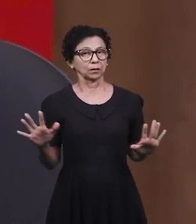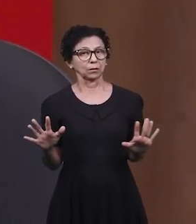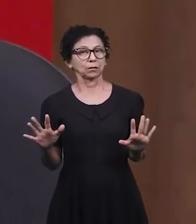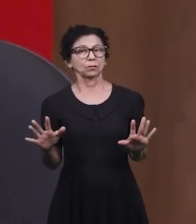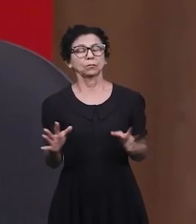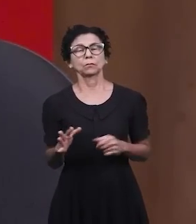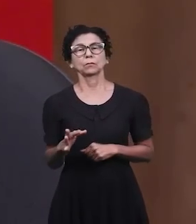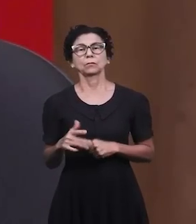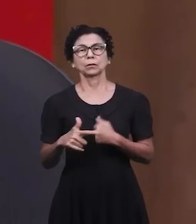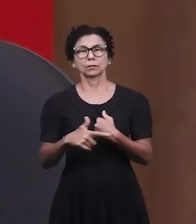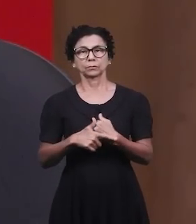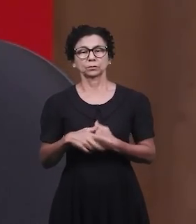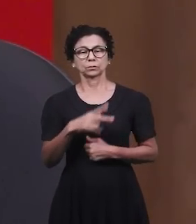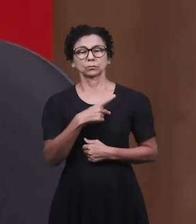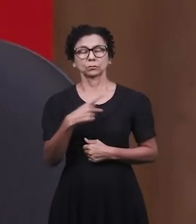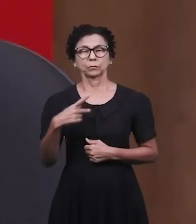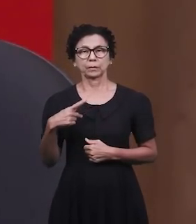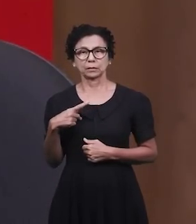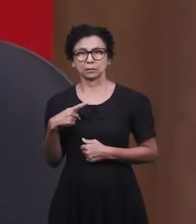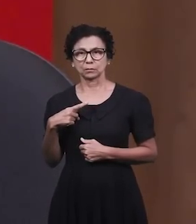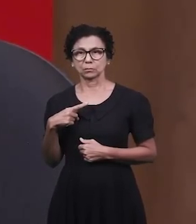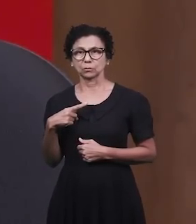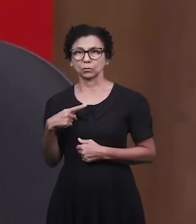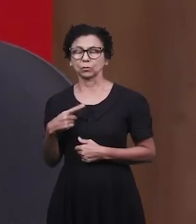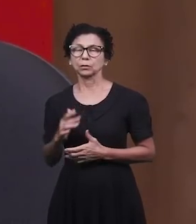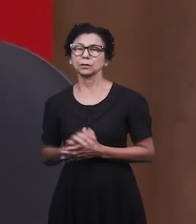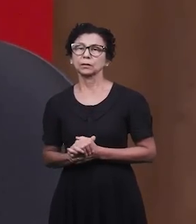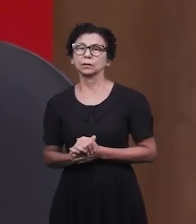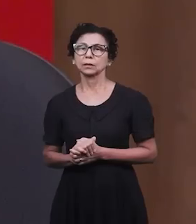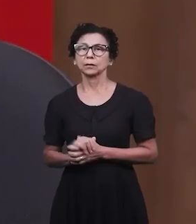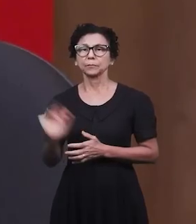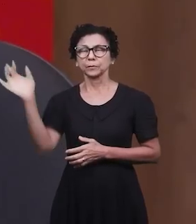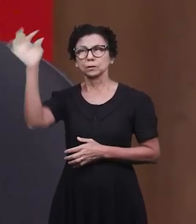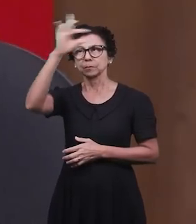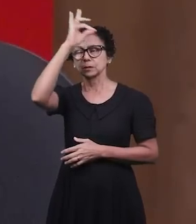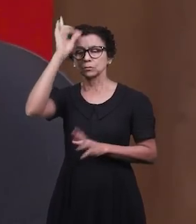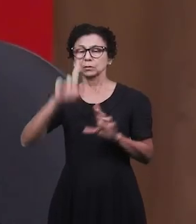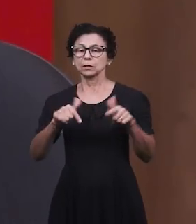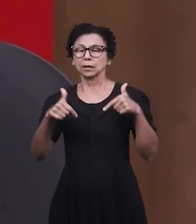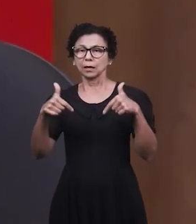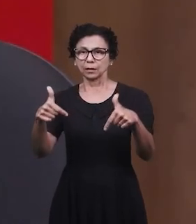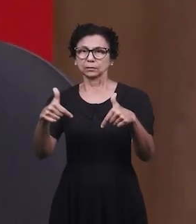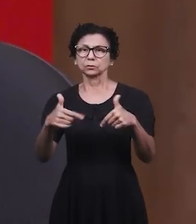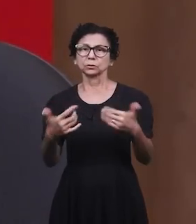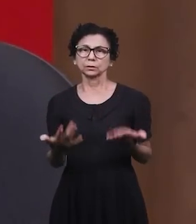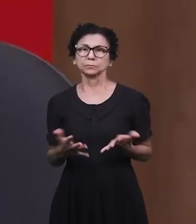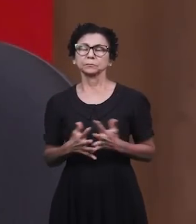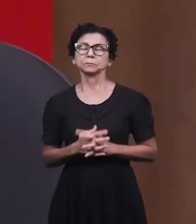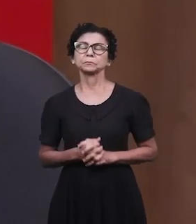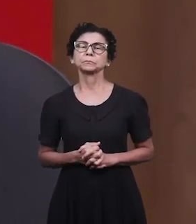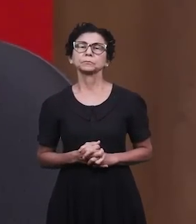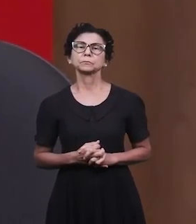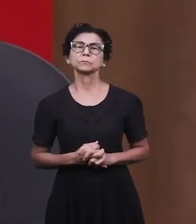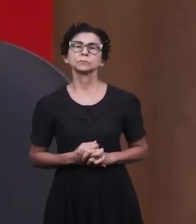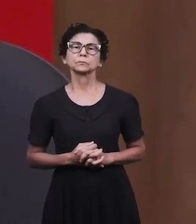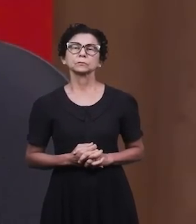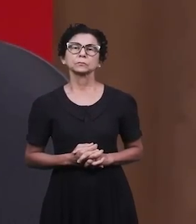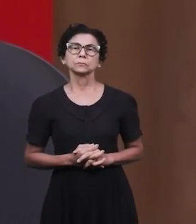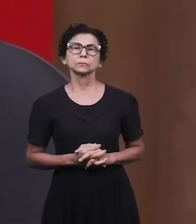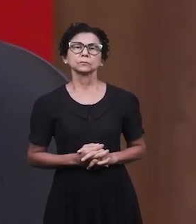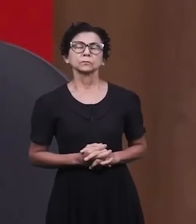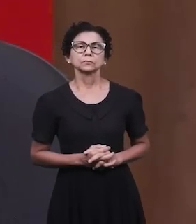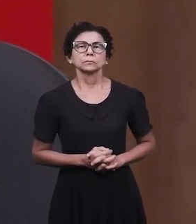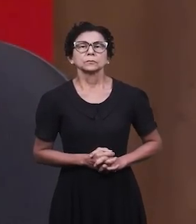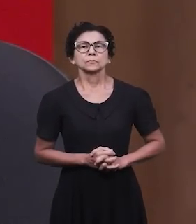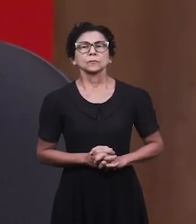é profético pela operação do Espírito Santo. É assim que nós cremos e é assim que nós vivemos. É por isso que